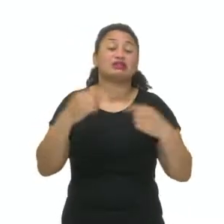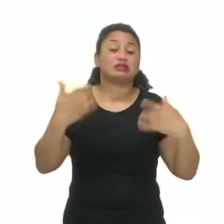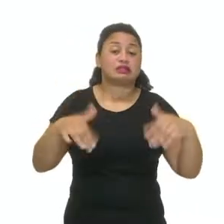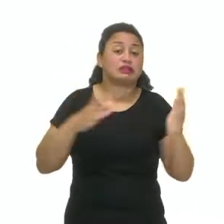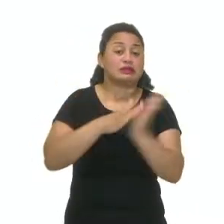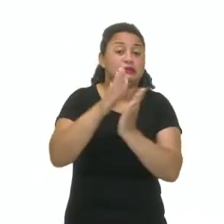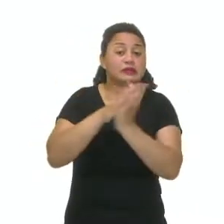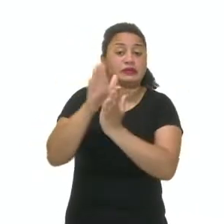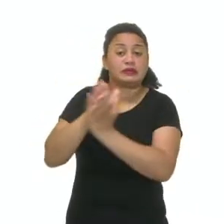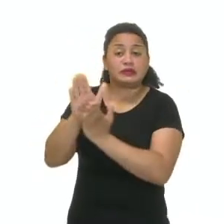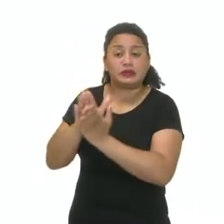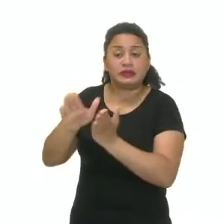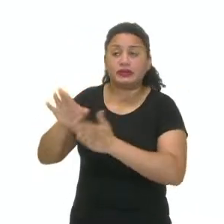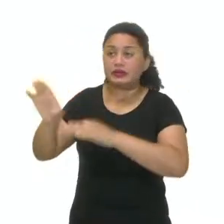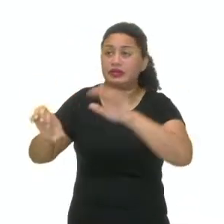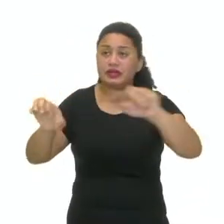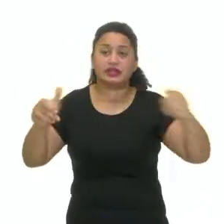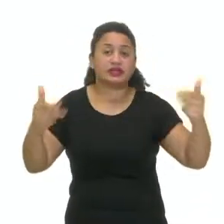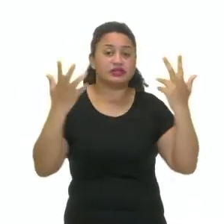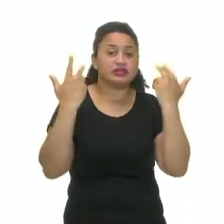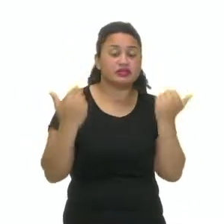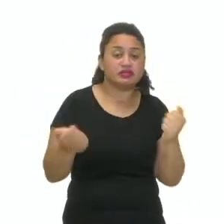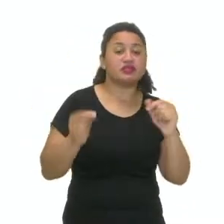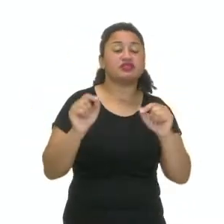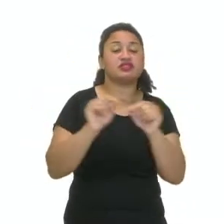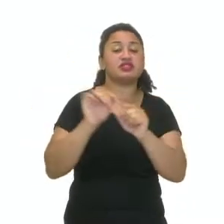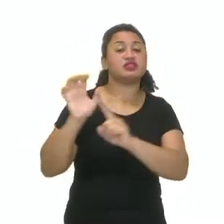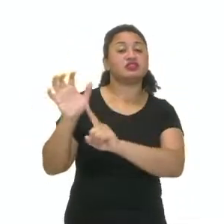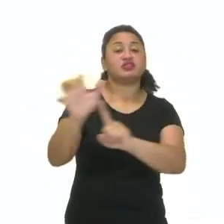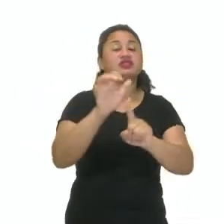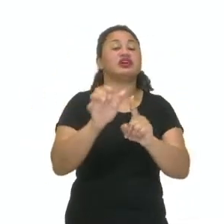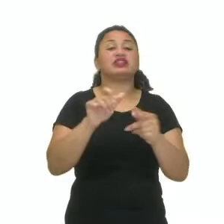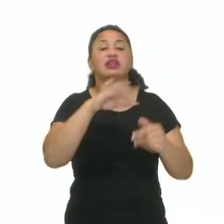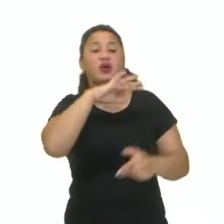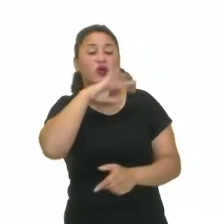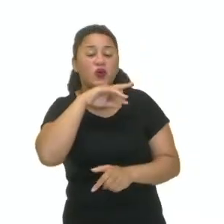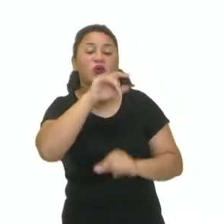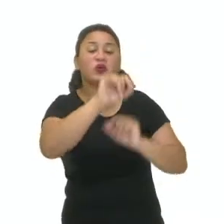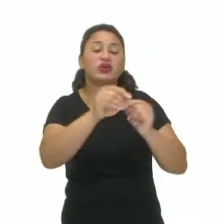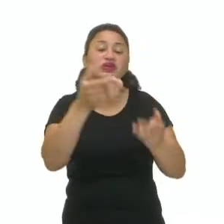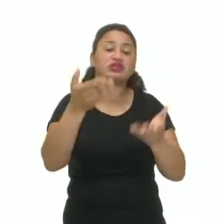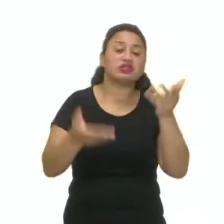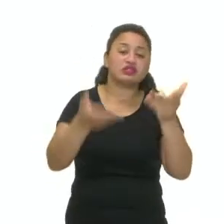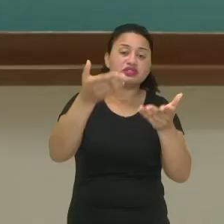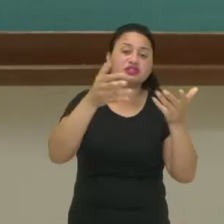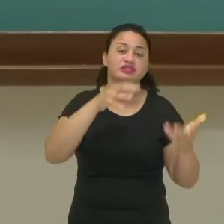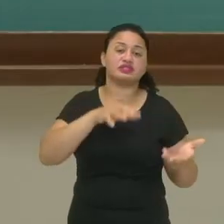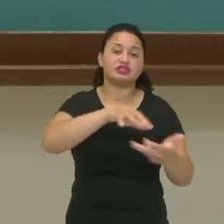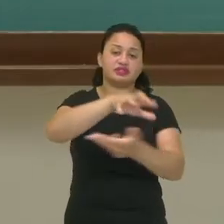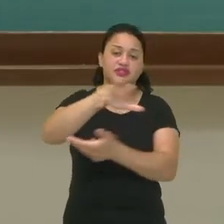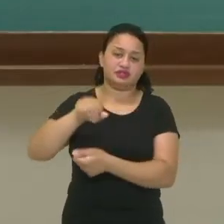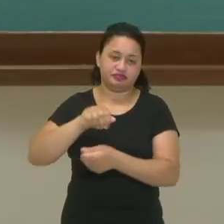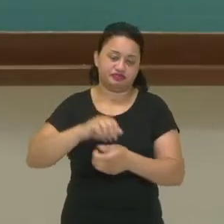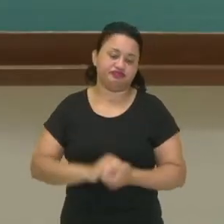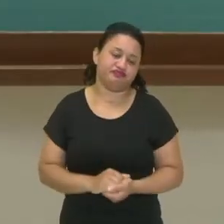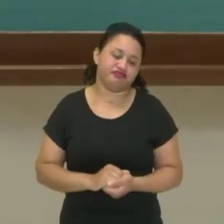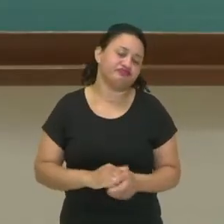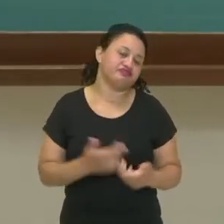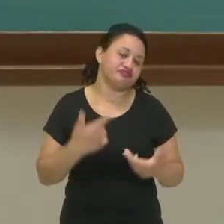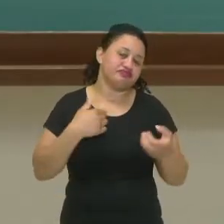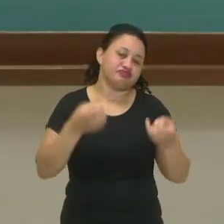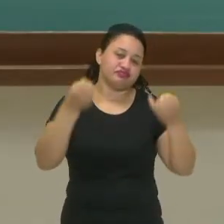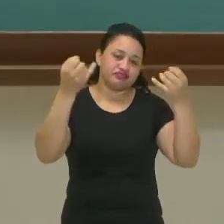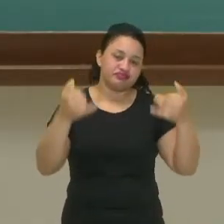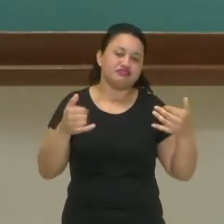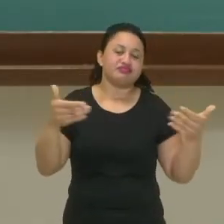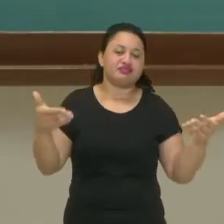exagerada, com a exploração dos recursos naturais, causando impactos negativos no equilíbrio do planeta. É aquilo que eu disse agora há